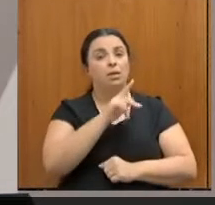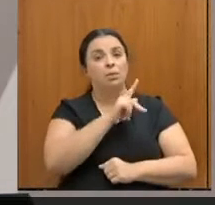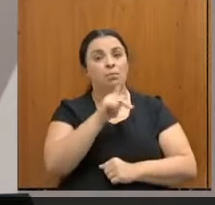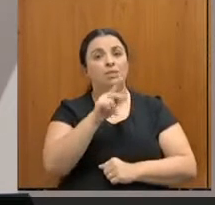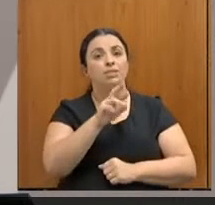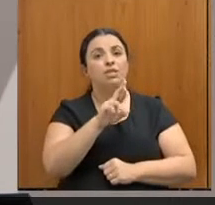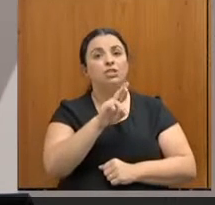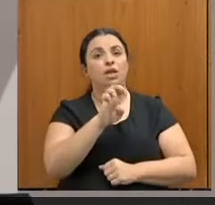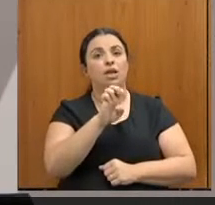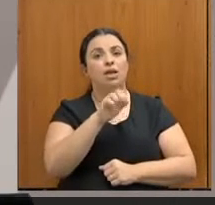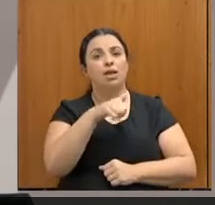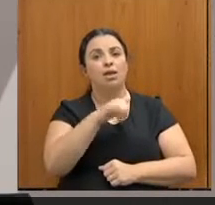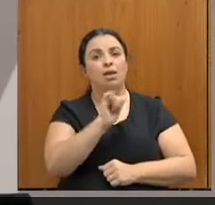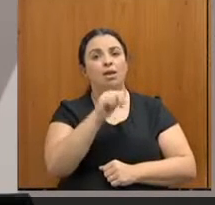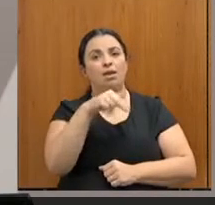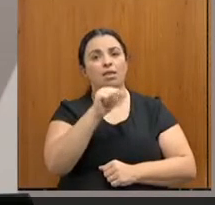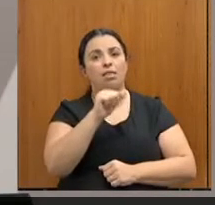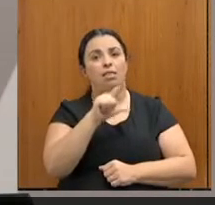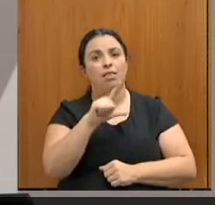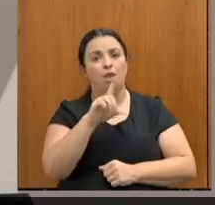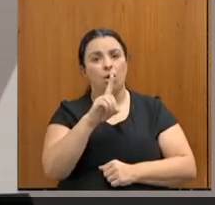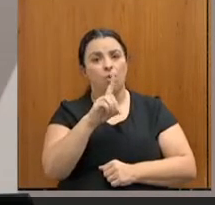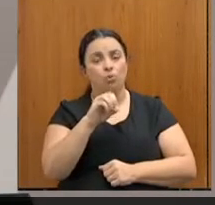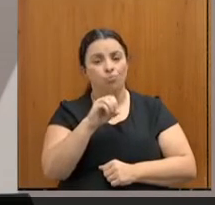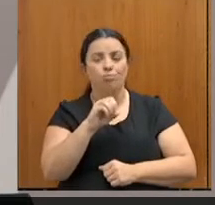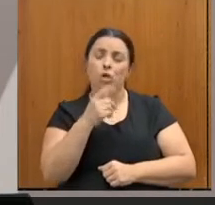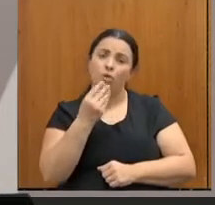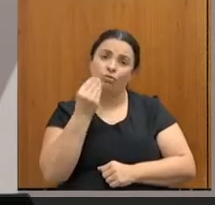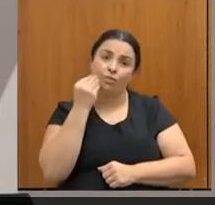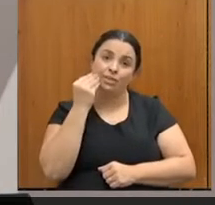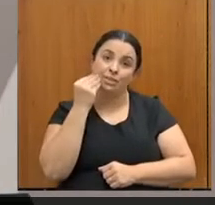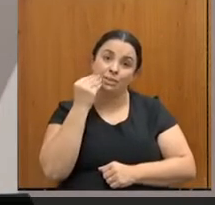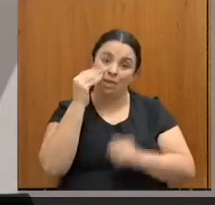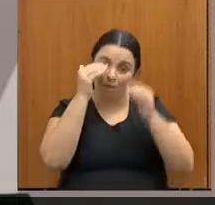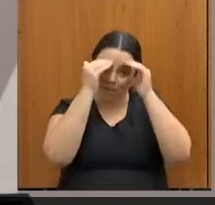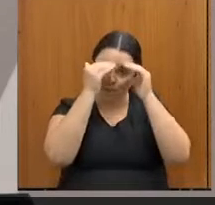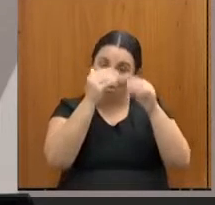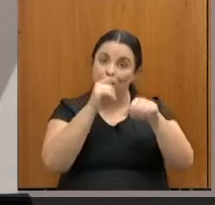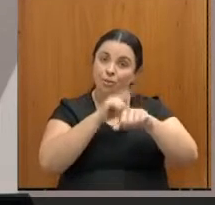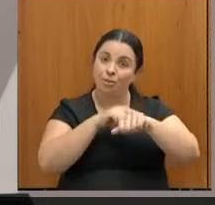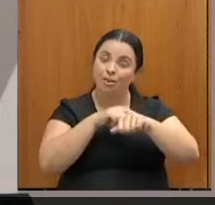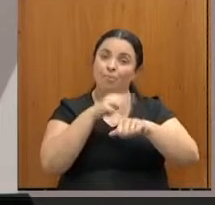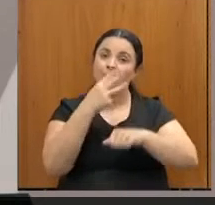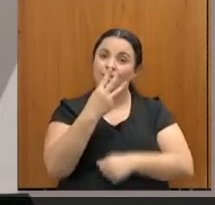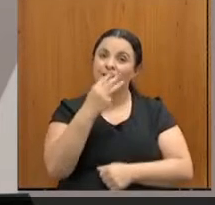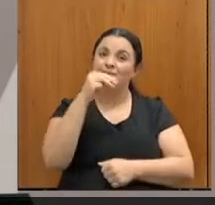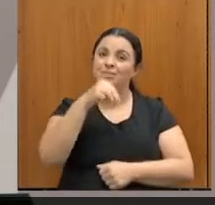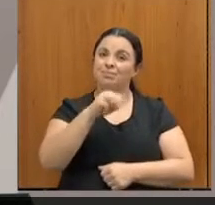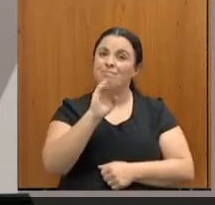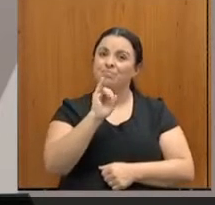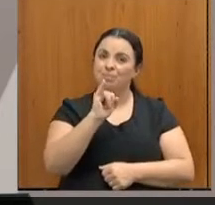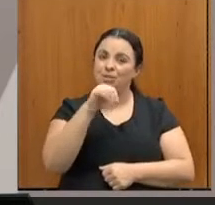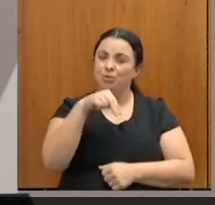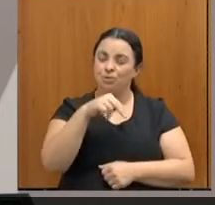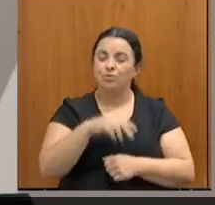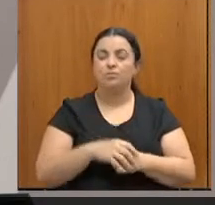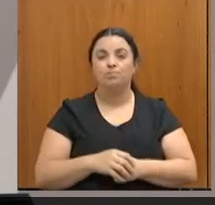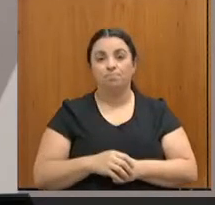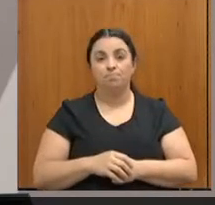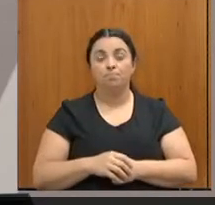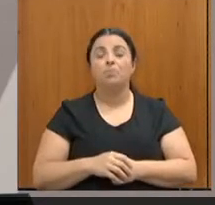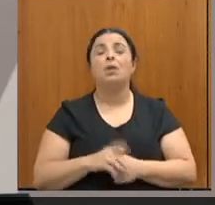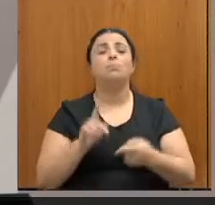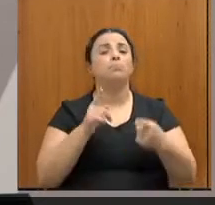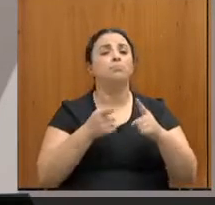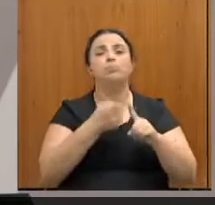tentar realmente cumprir os meus três minutos primeiro lugar é recentemente fiz uma visita